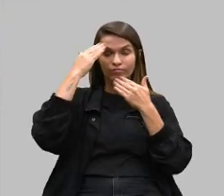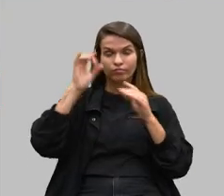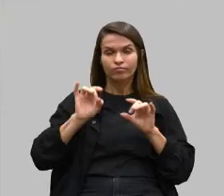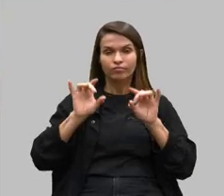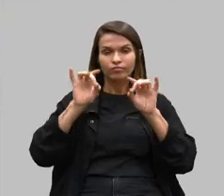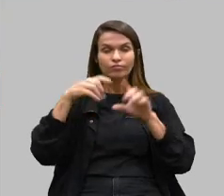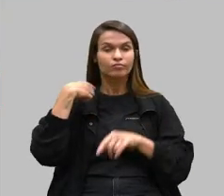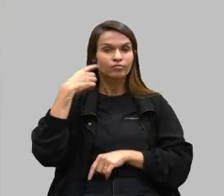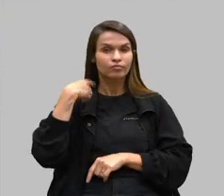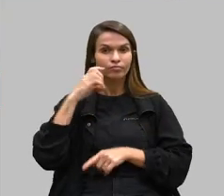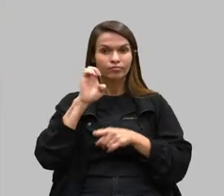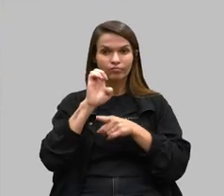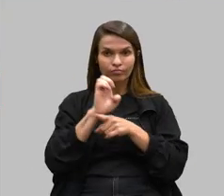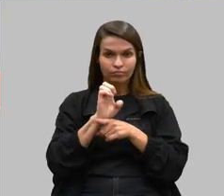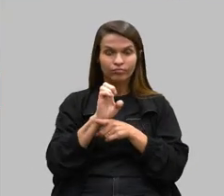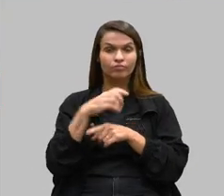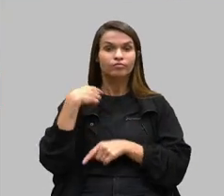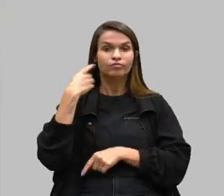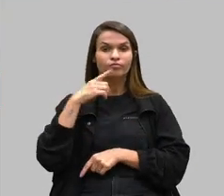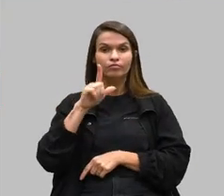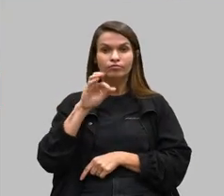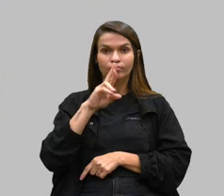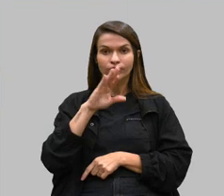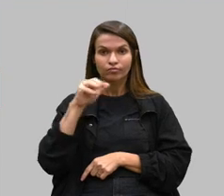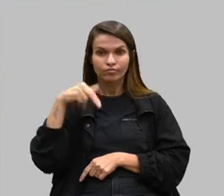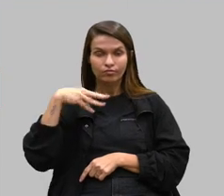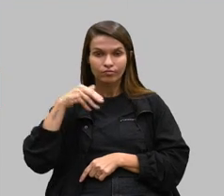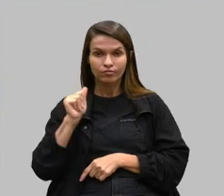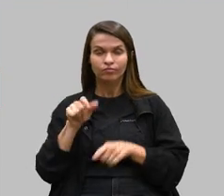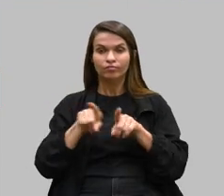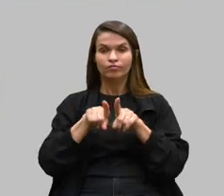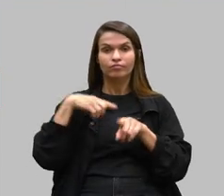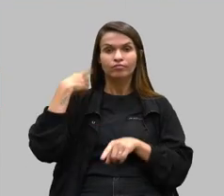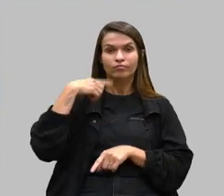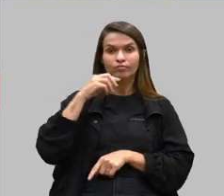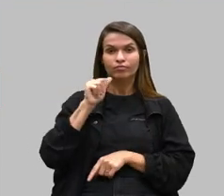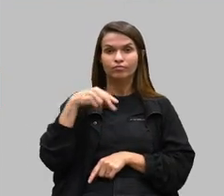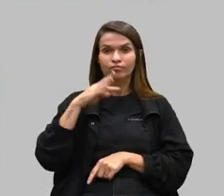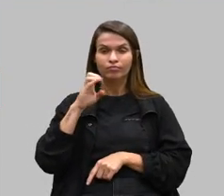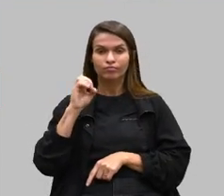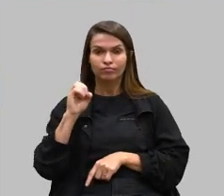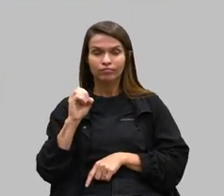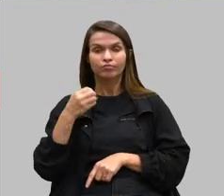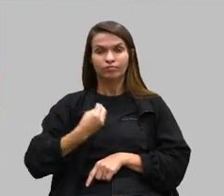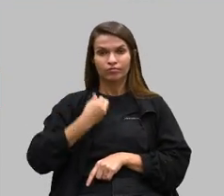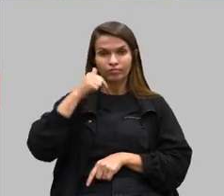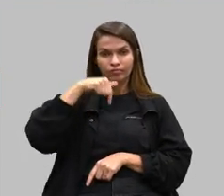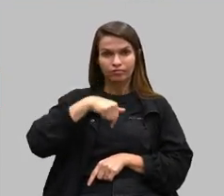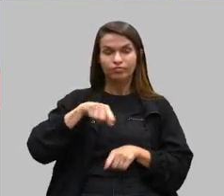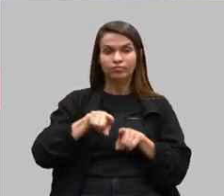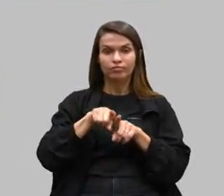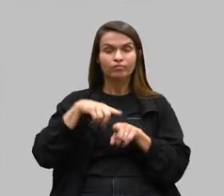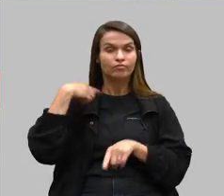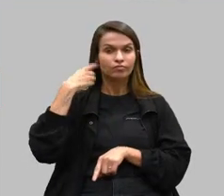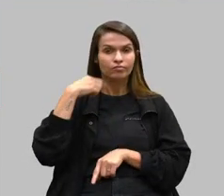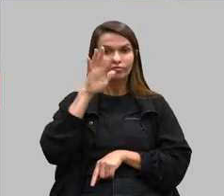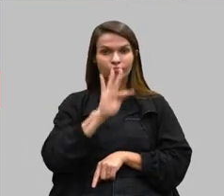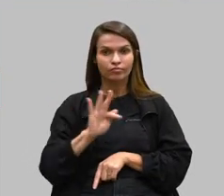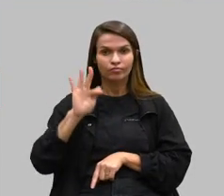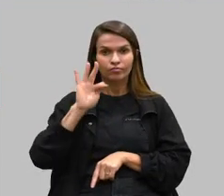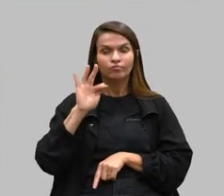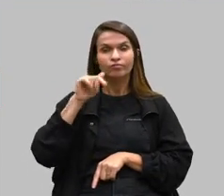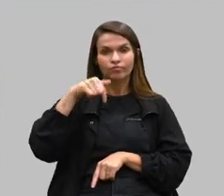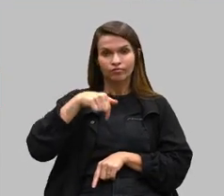deputados estaduais a deputada Lorana Deputado Antônio Carlos Arantes aqui presentes os deputados federais aqui a